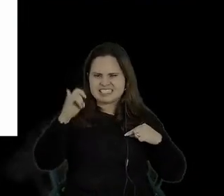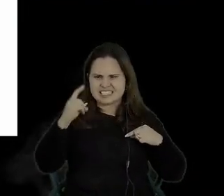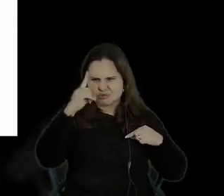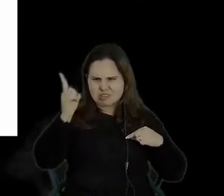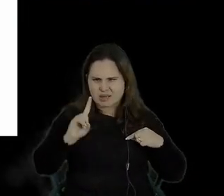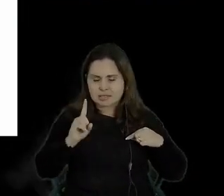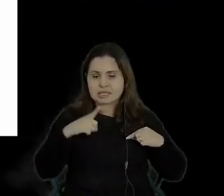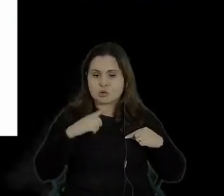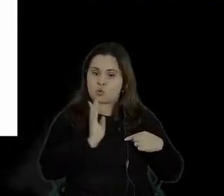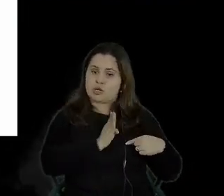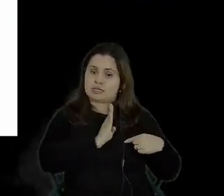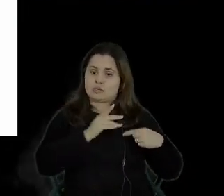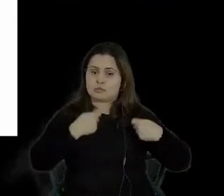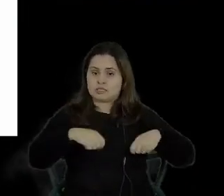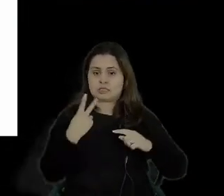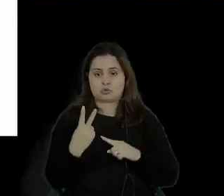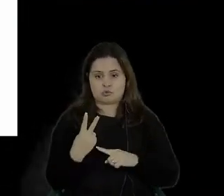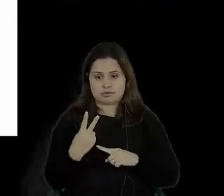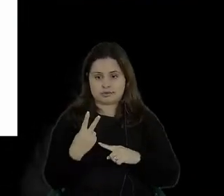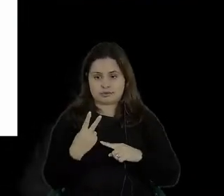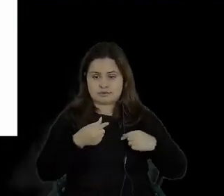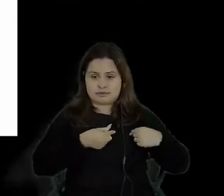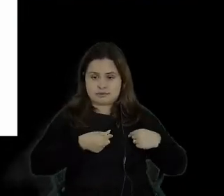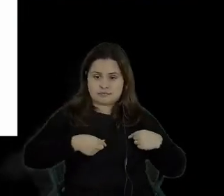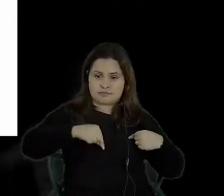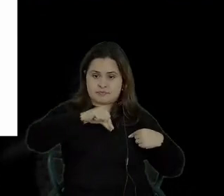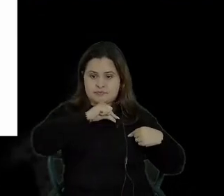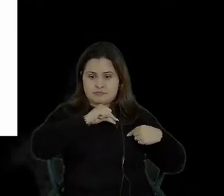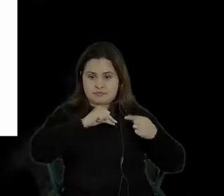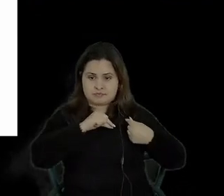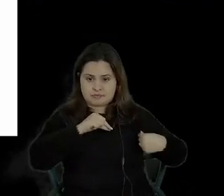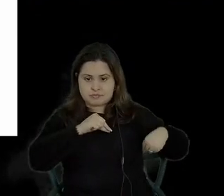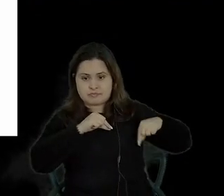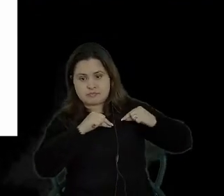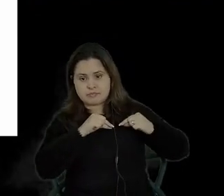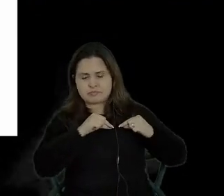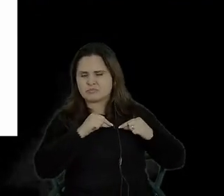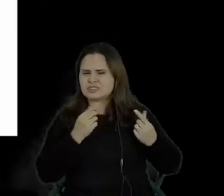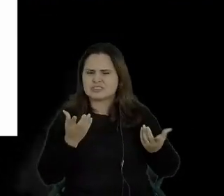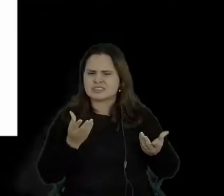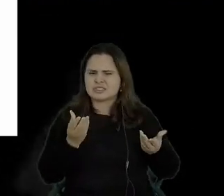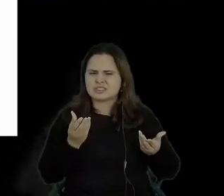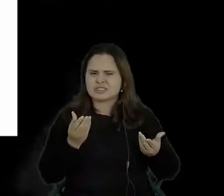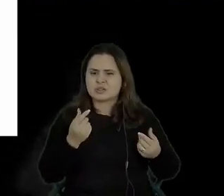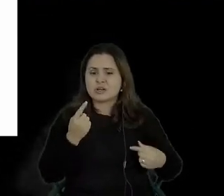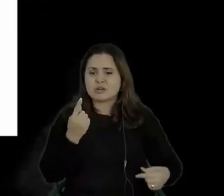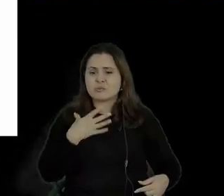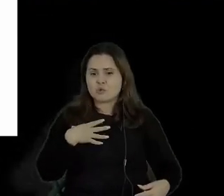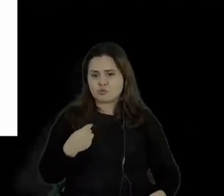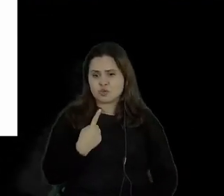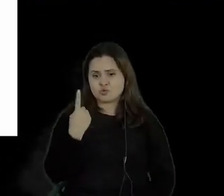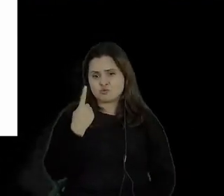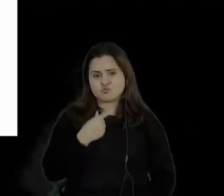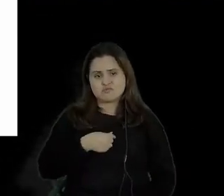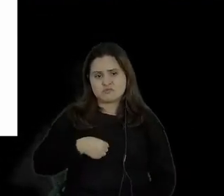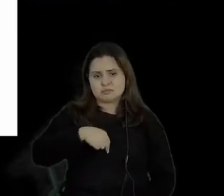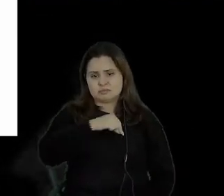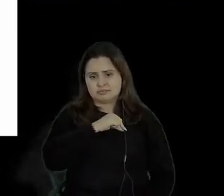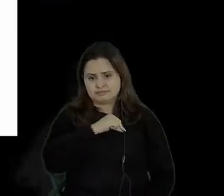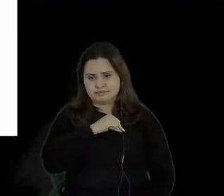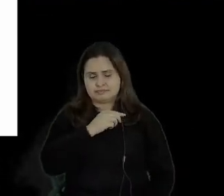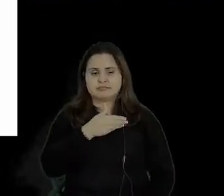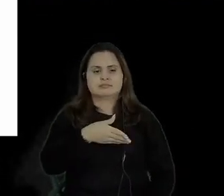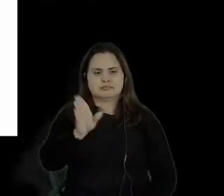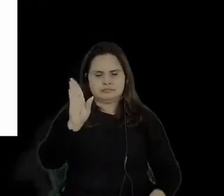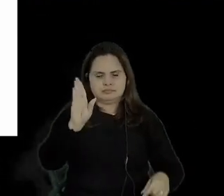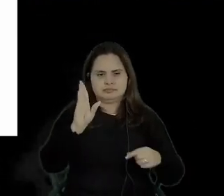ventrículos necessários. E como que essa criança ia poder resistir? Então ele foi próximo, ele foi para São Paulo e a gente